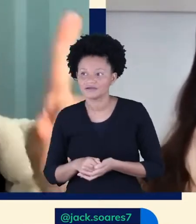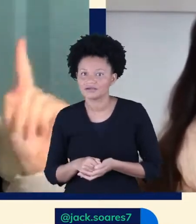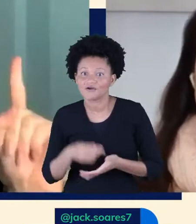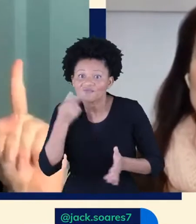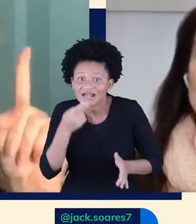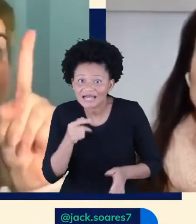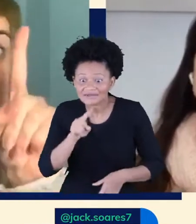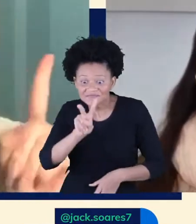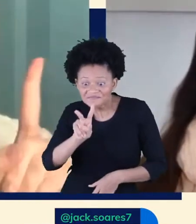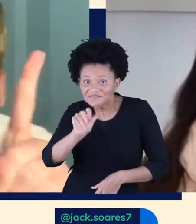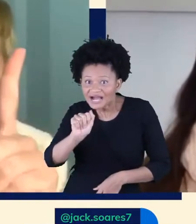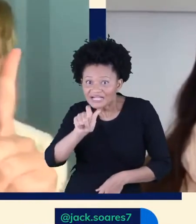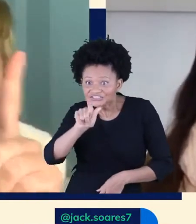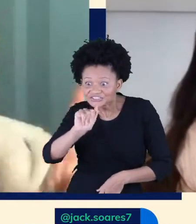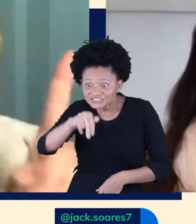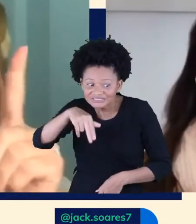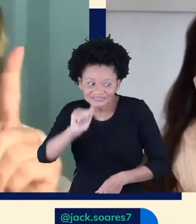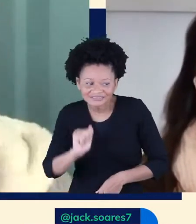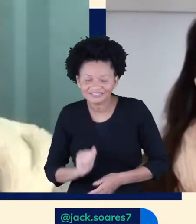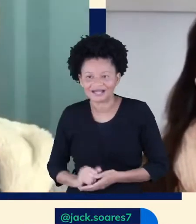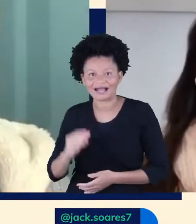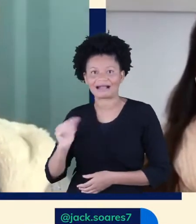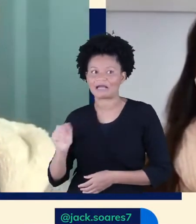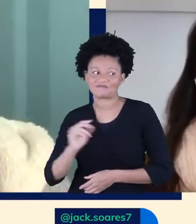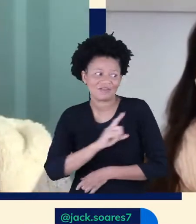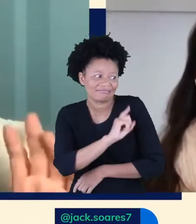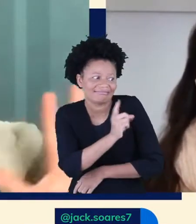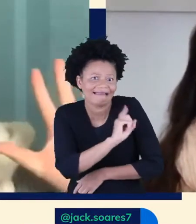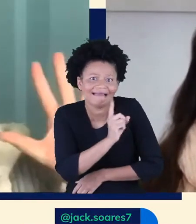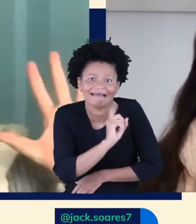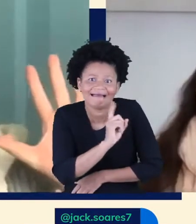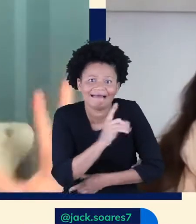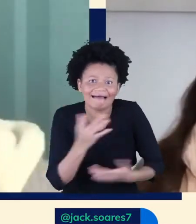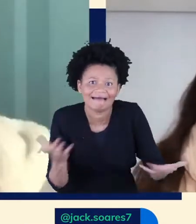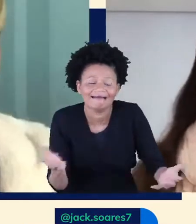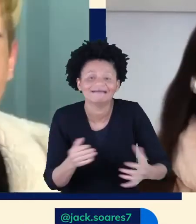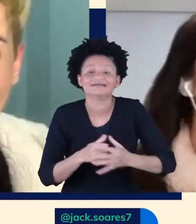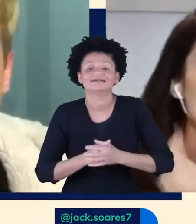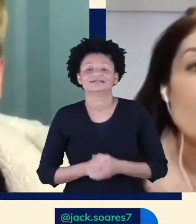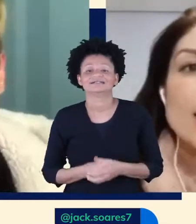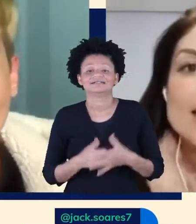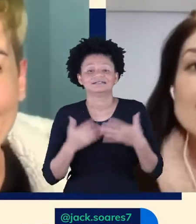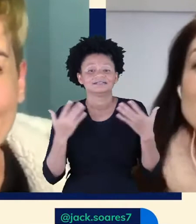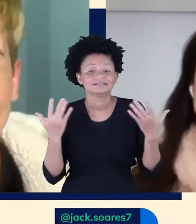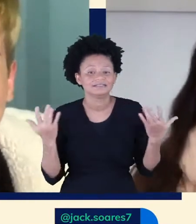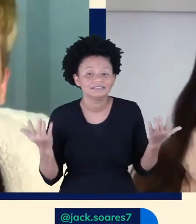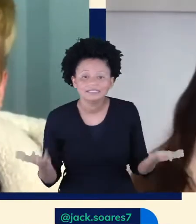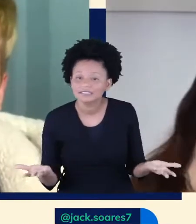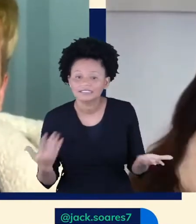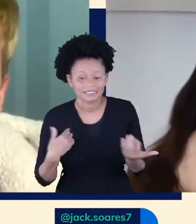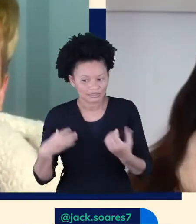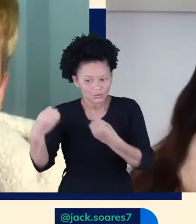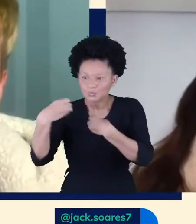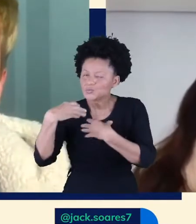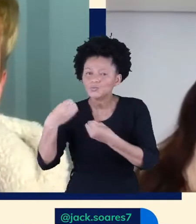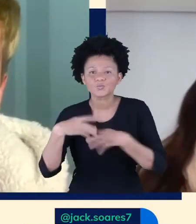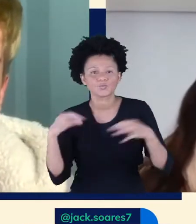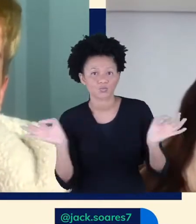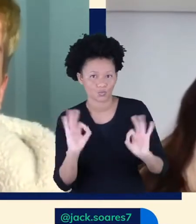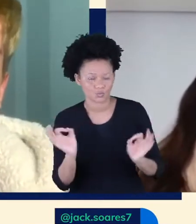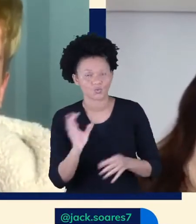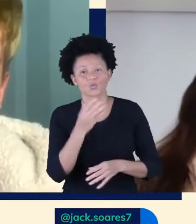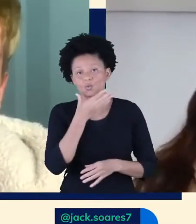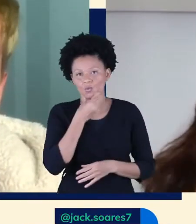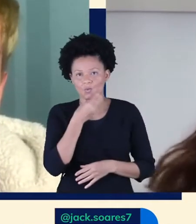E aí a Carol falou, não é vagina. Pra mim foi tadã. E assim, mulher, a gente não é